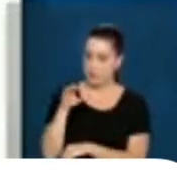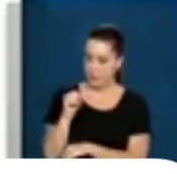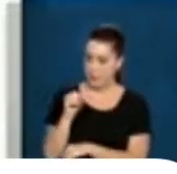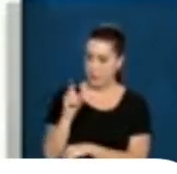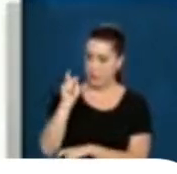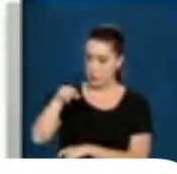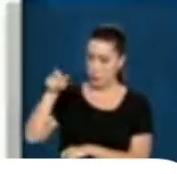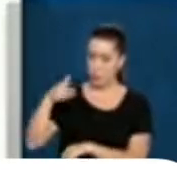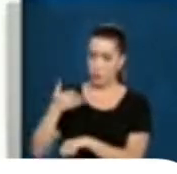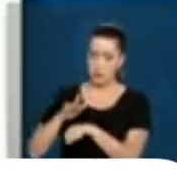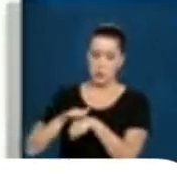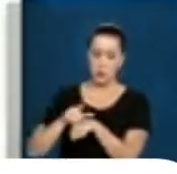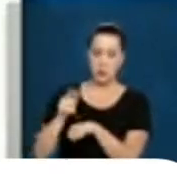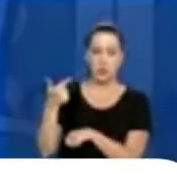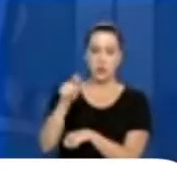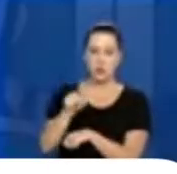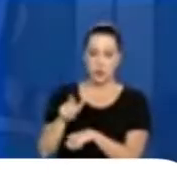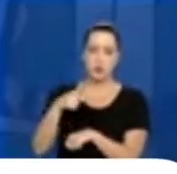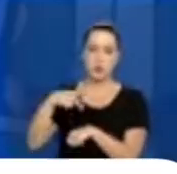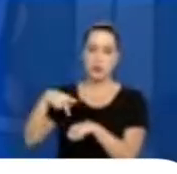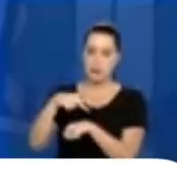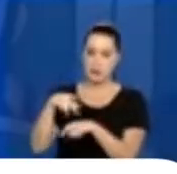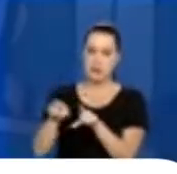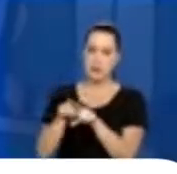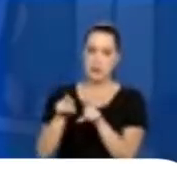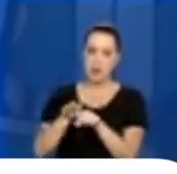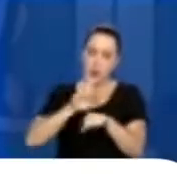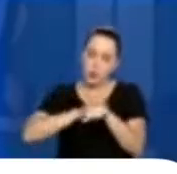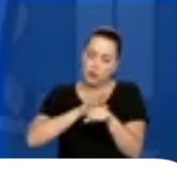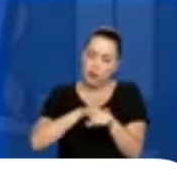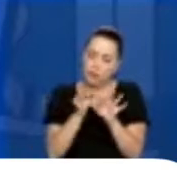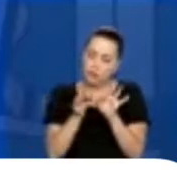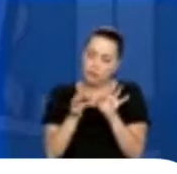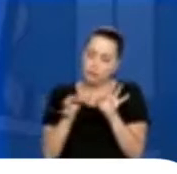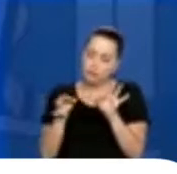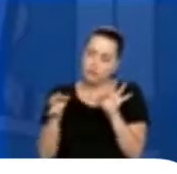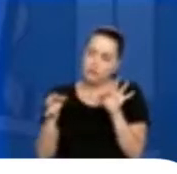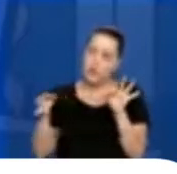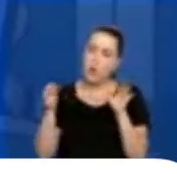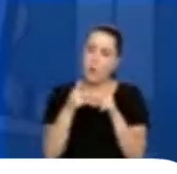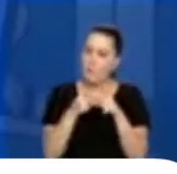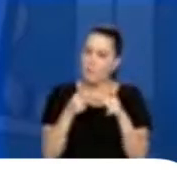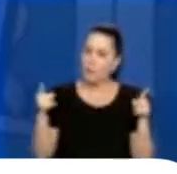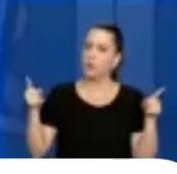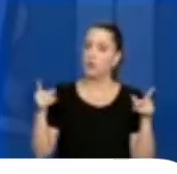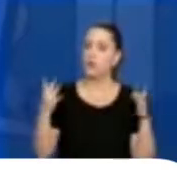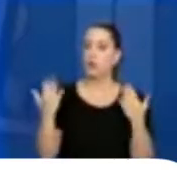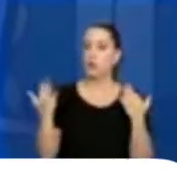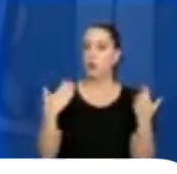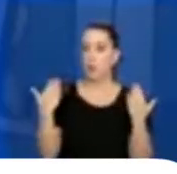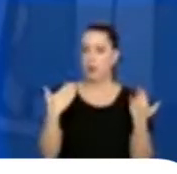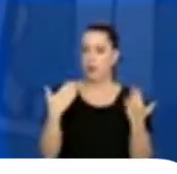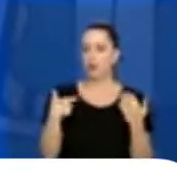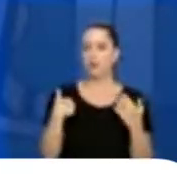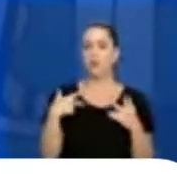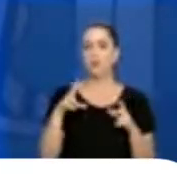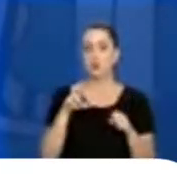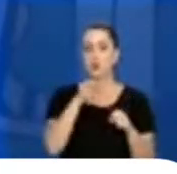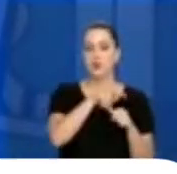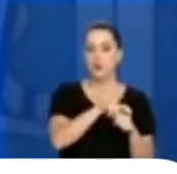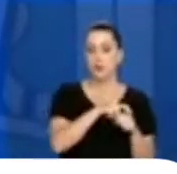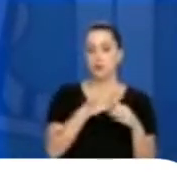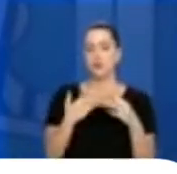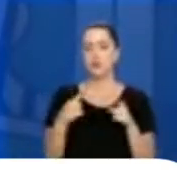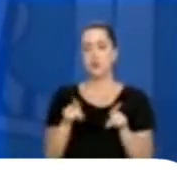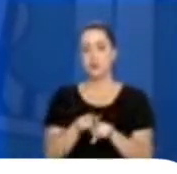demais países já têm um tempo maior de circulação do vírus. E nós vemos também, podemos observar